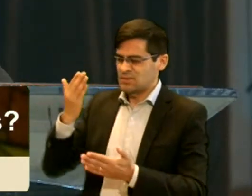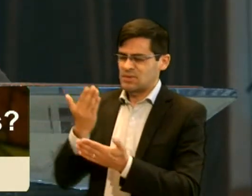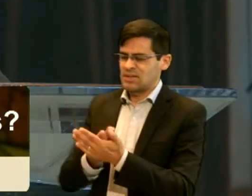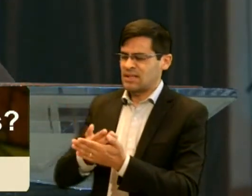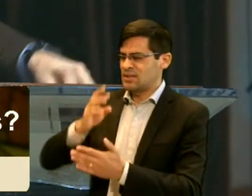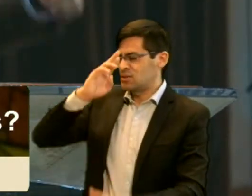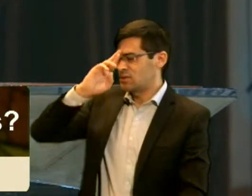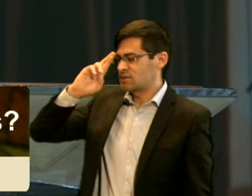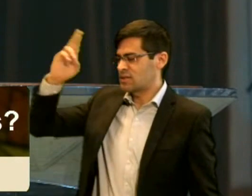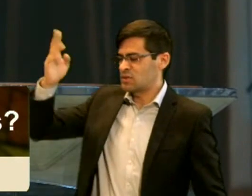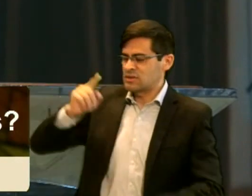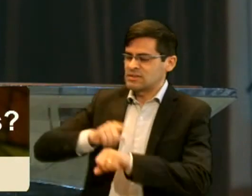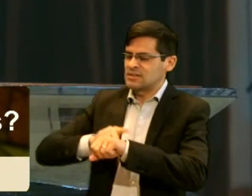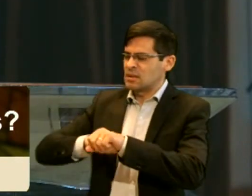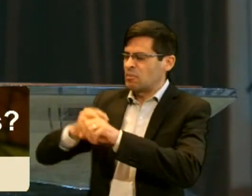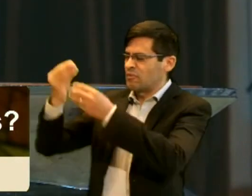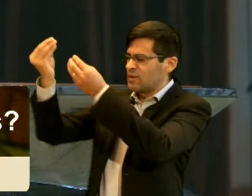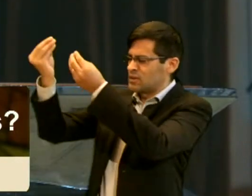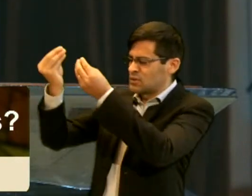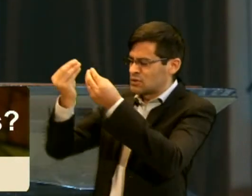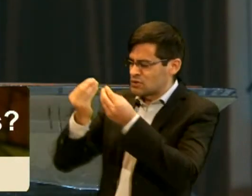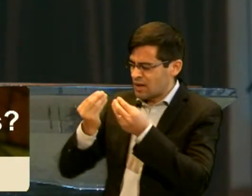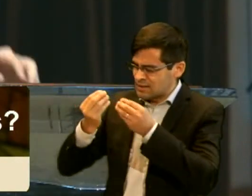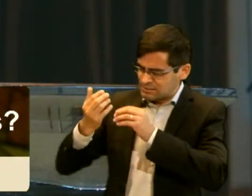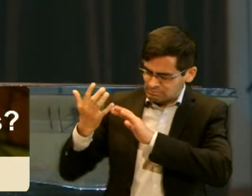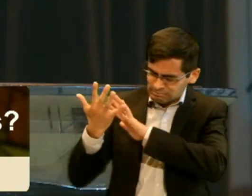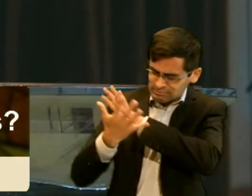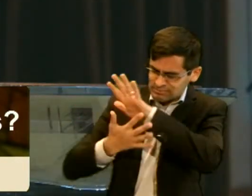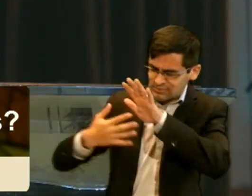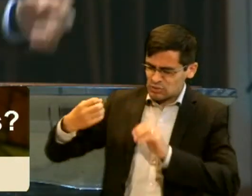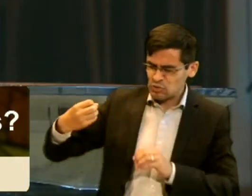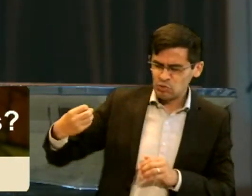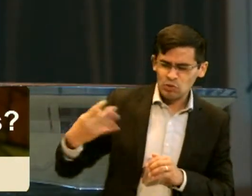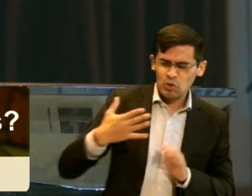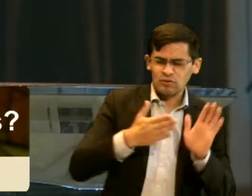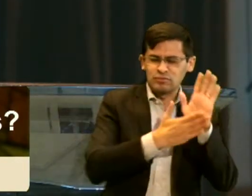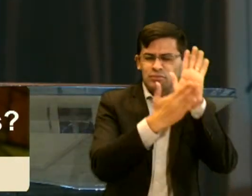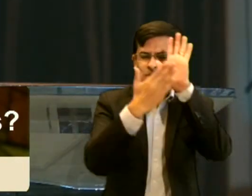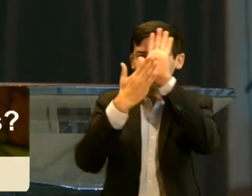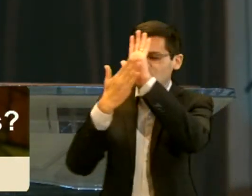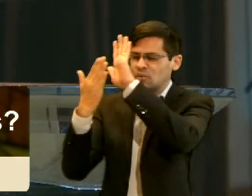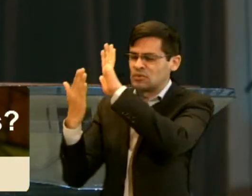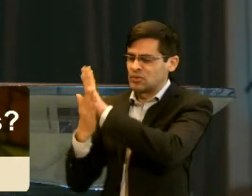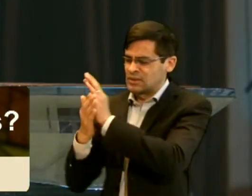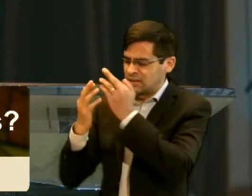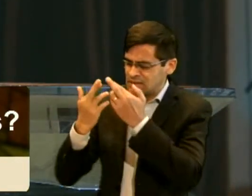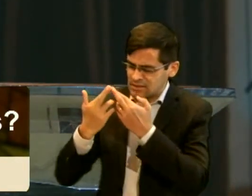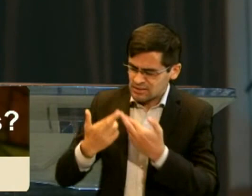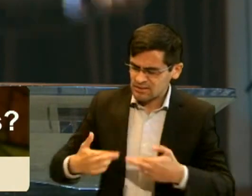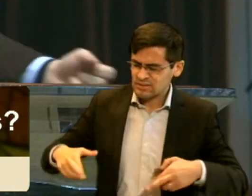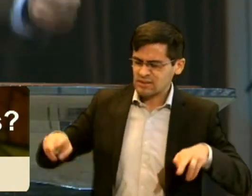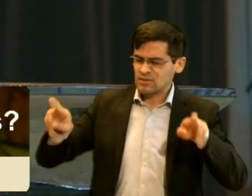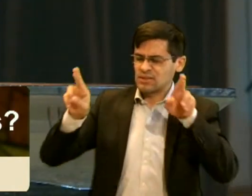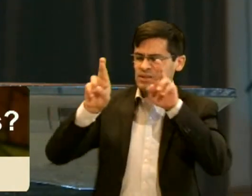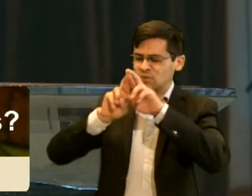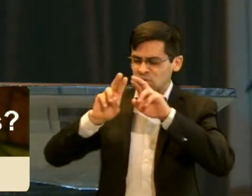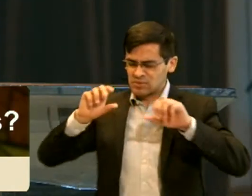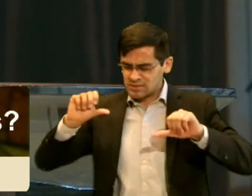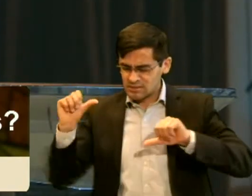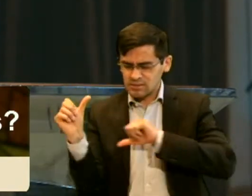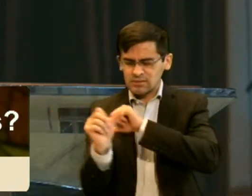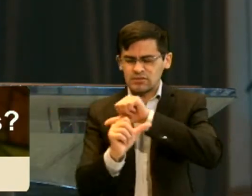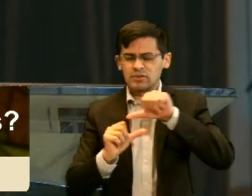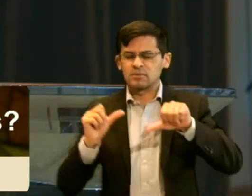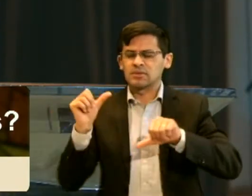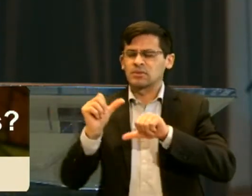Senhor vai colocar um cântico novo nas nossas bocas, um cântico restaurador, reparador. O